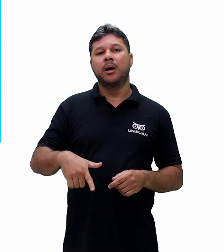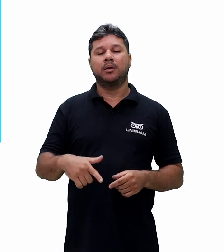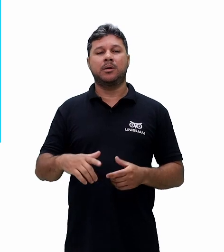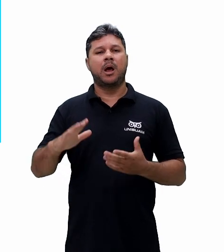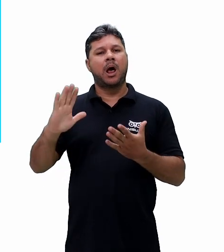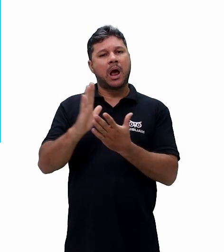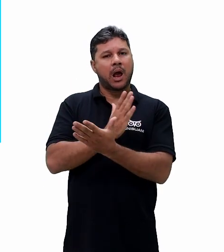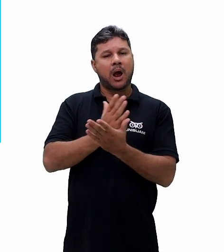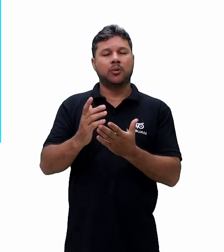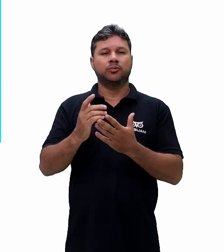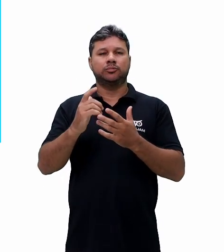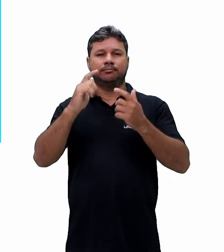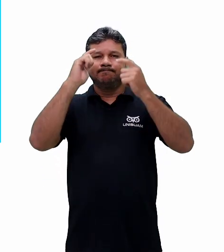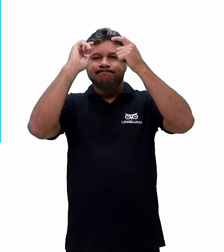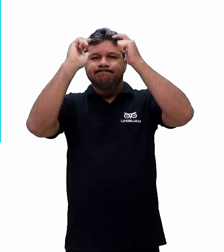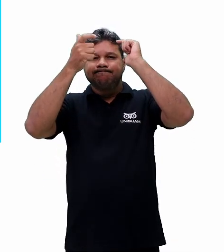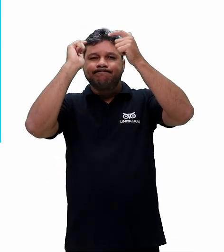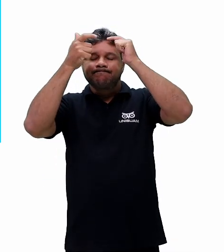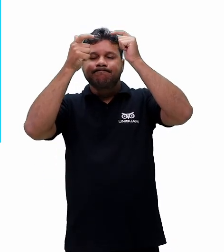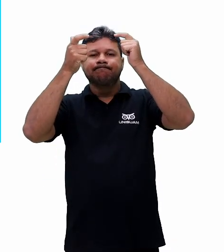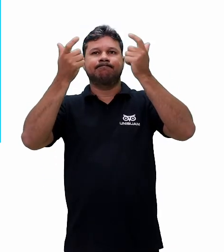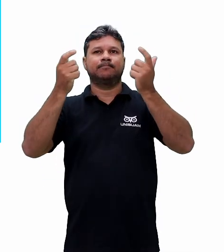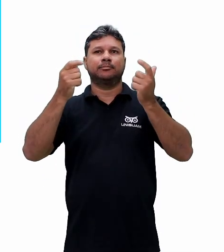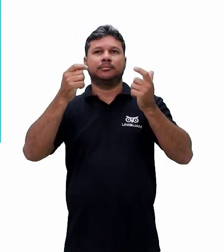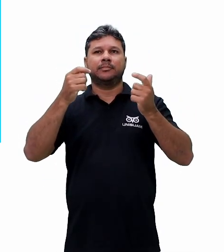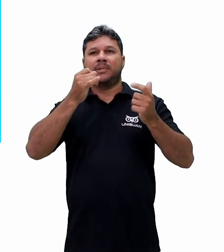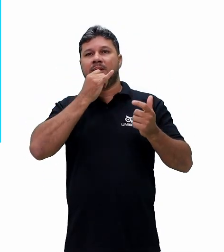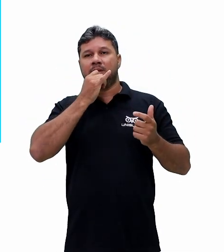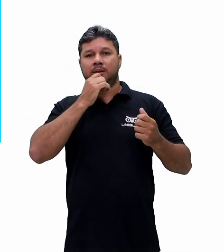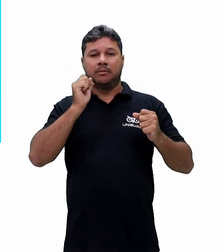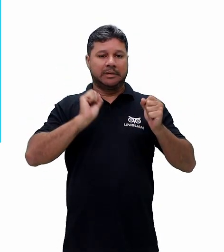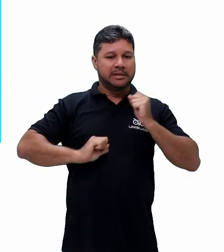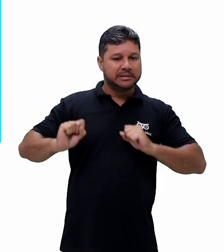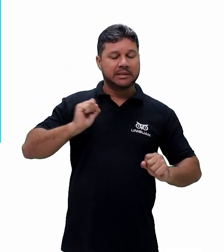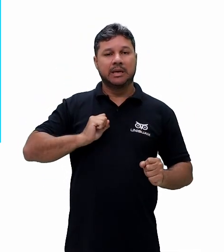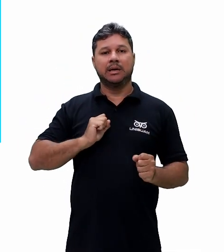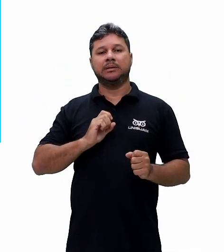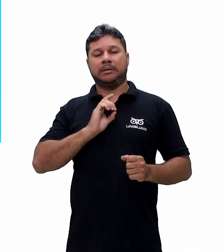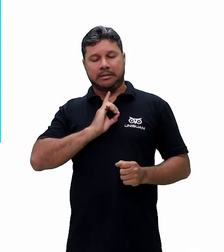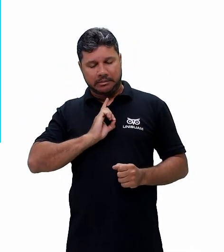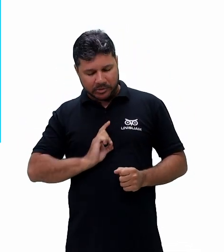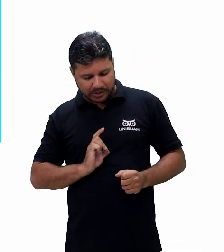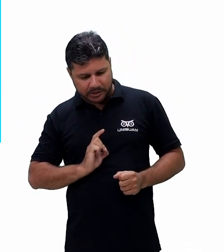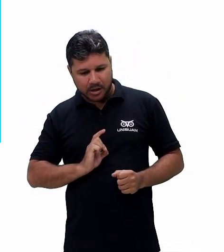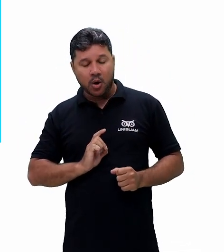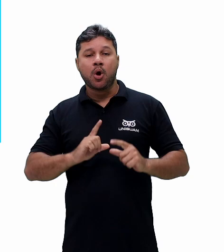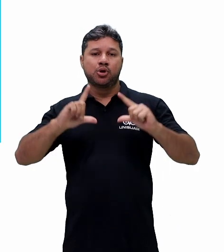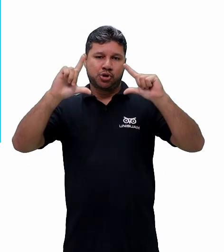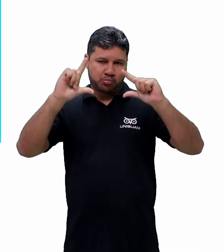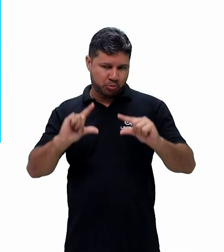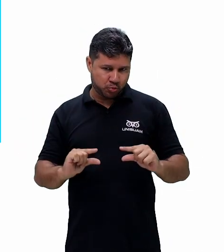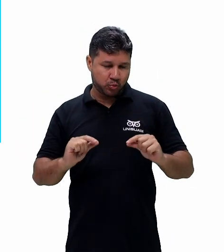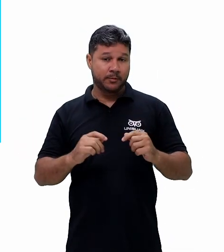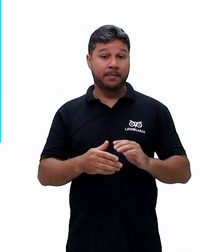atenuar os sintomas de alguns transtornos mentais, tais como ansiedade e